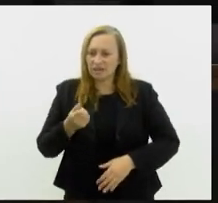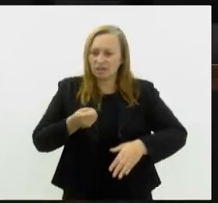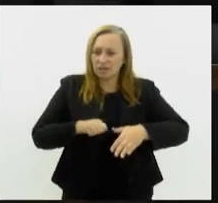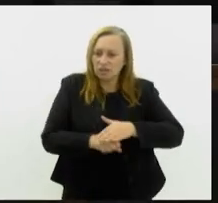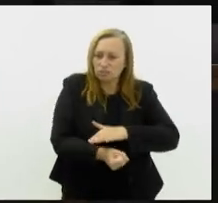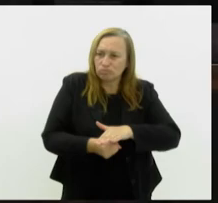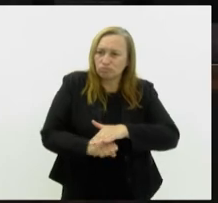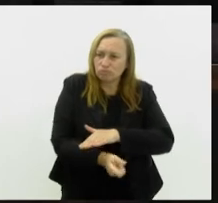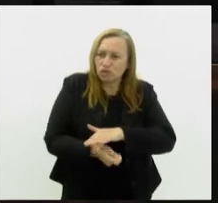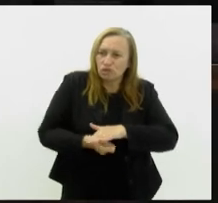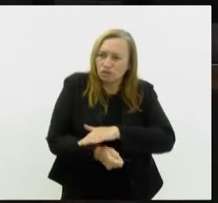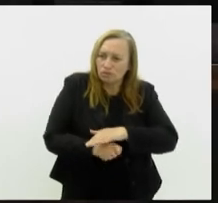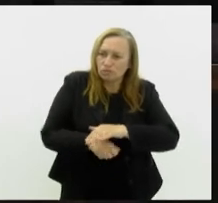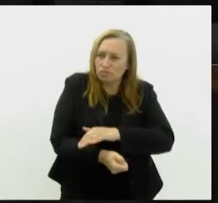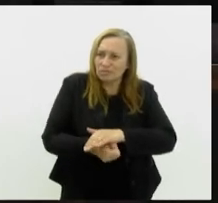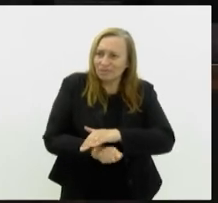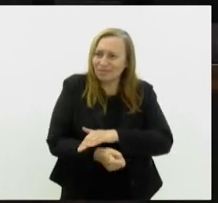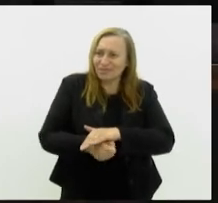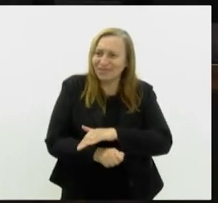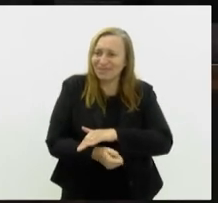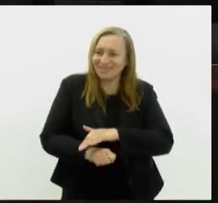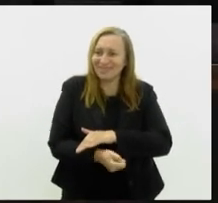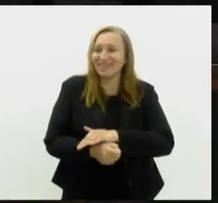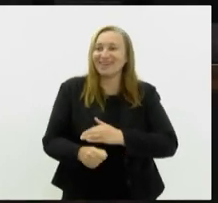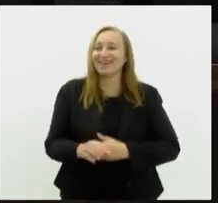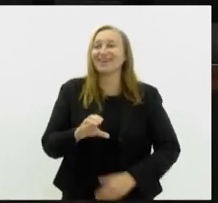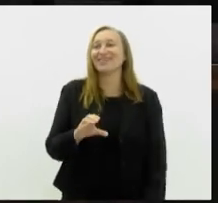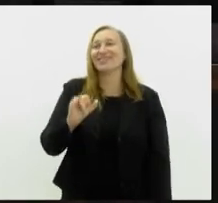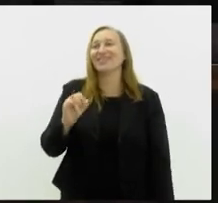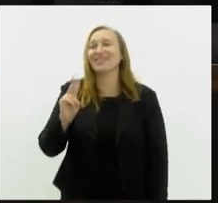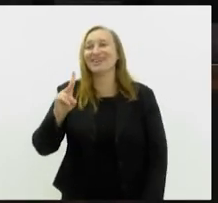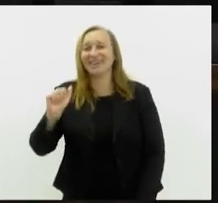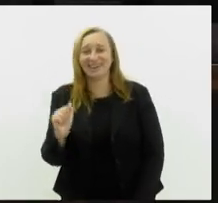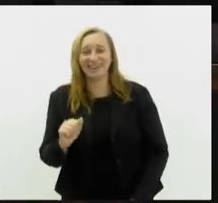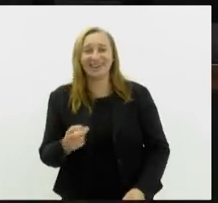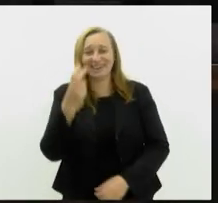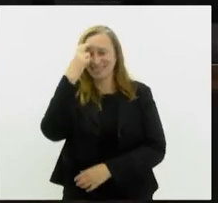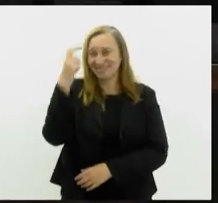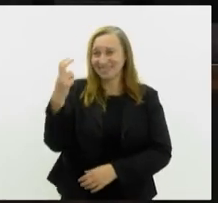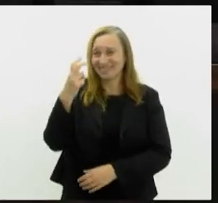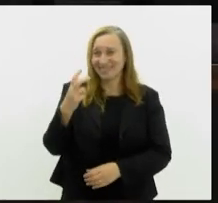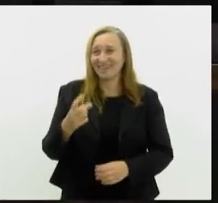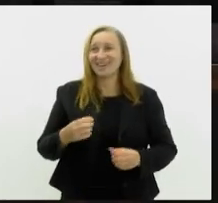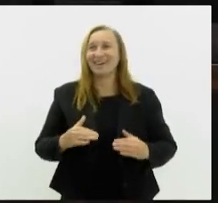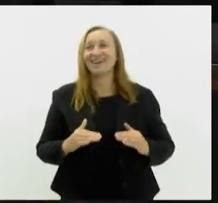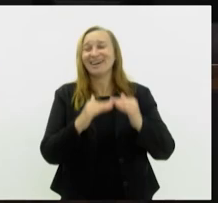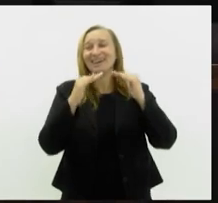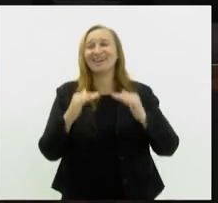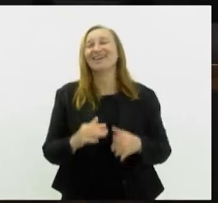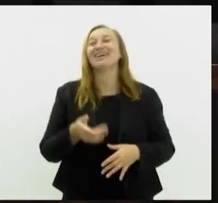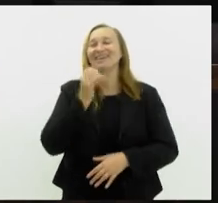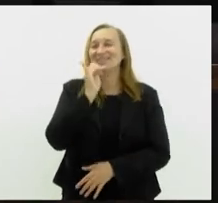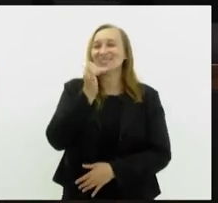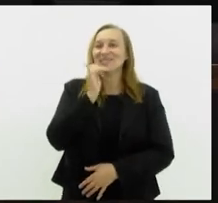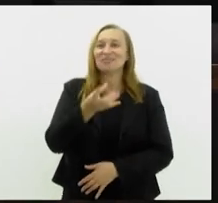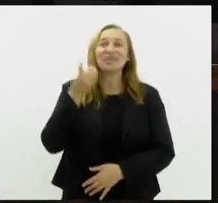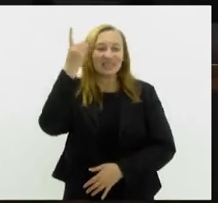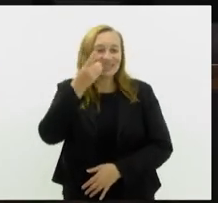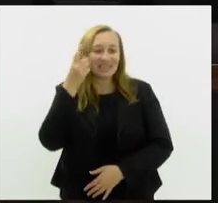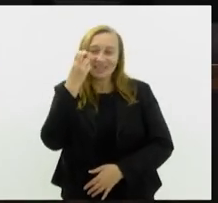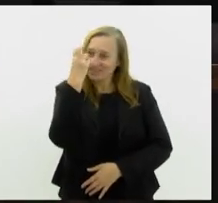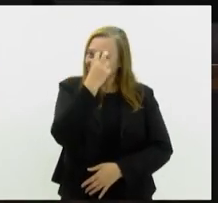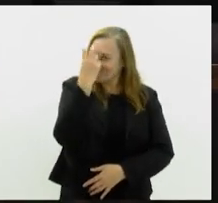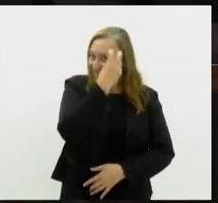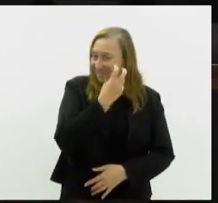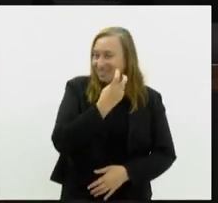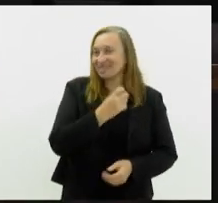comissões de Constituição e Justiça pela juridicidade e de cultura favorável. Relatores, deputados Verônica